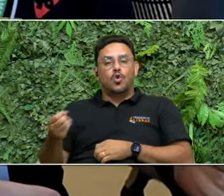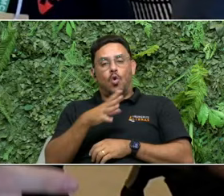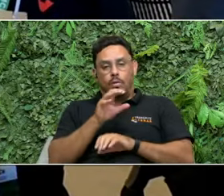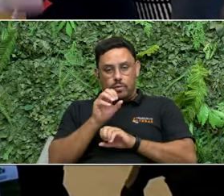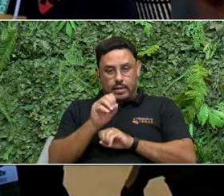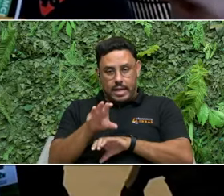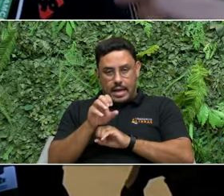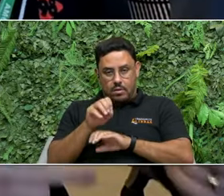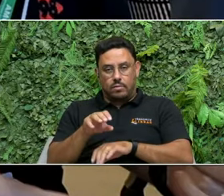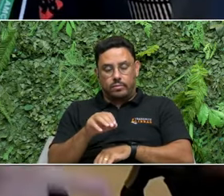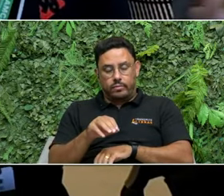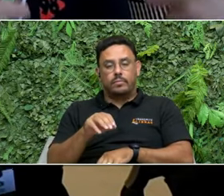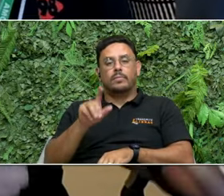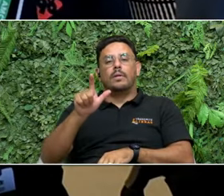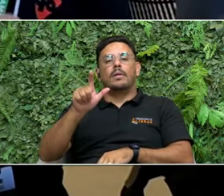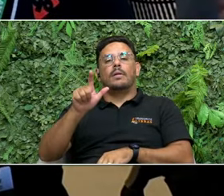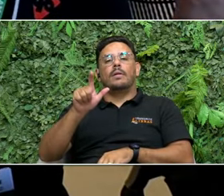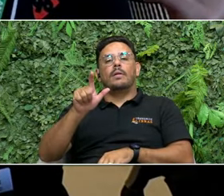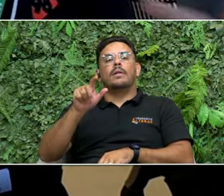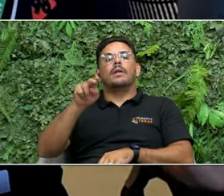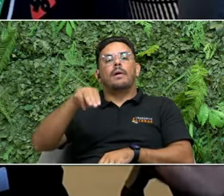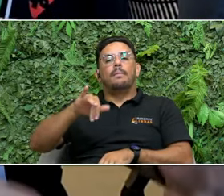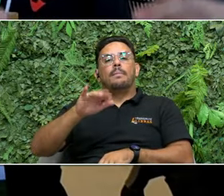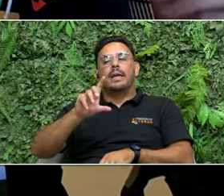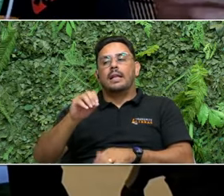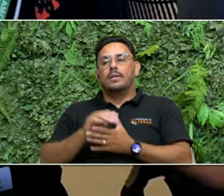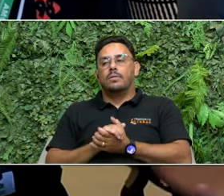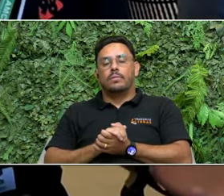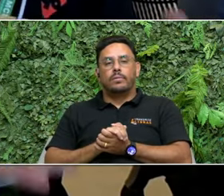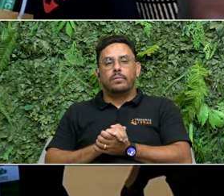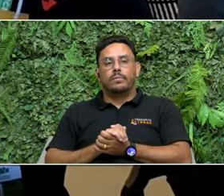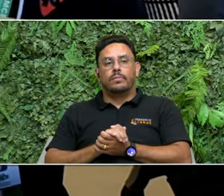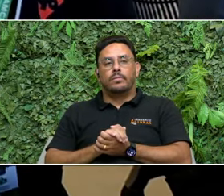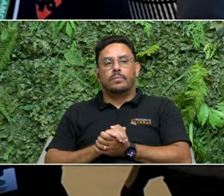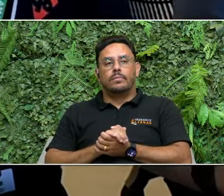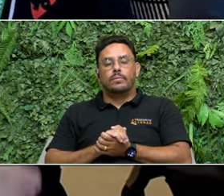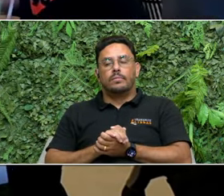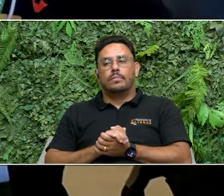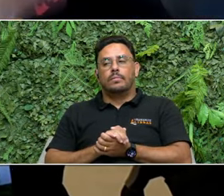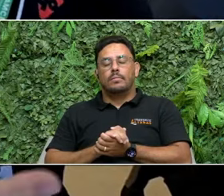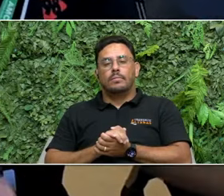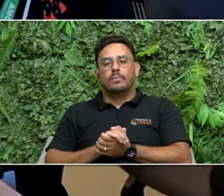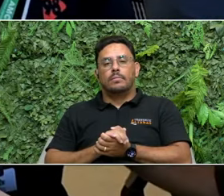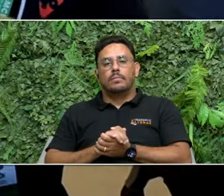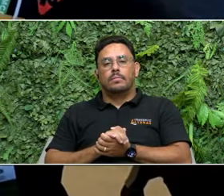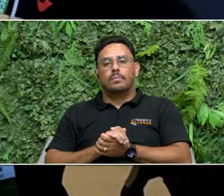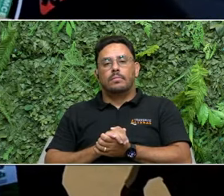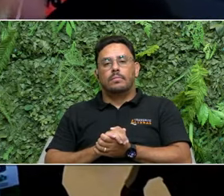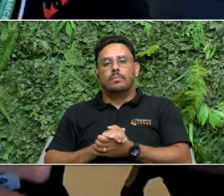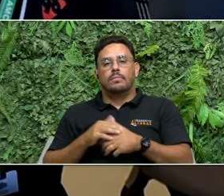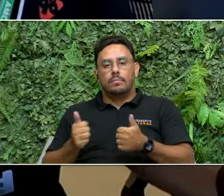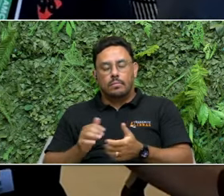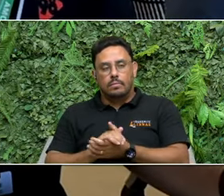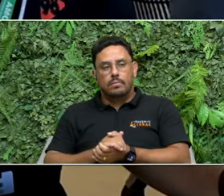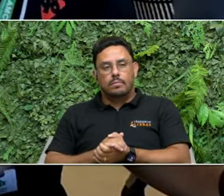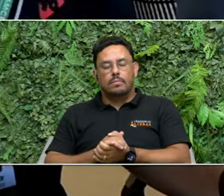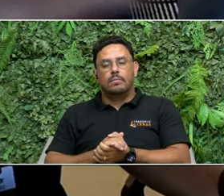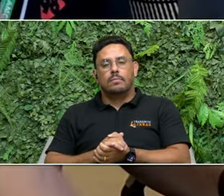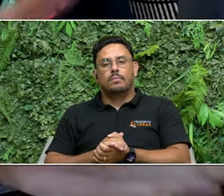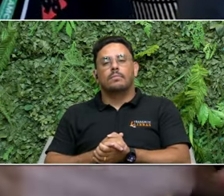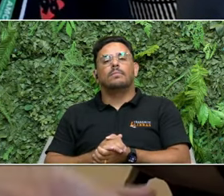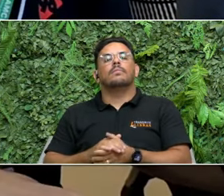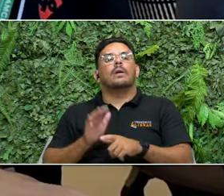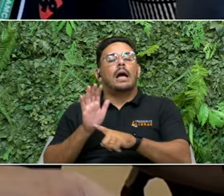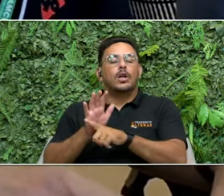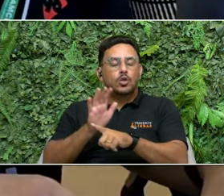Gabriel milito mas claro tem que confiar o torcedor vai apoiar e o scapa também acredito que ele possa